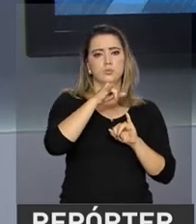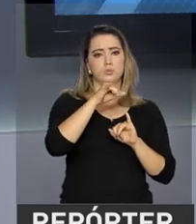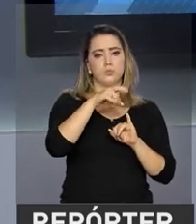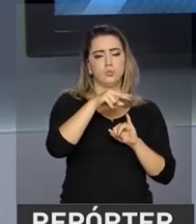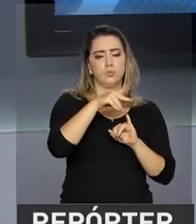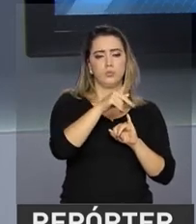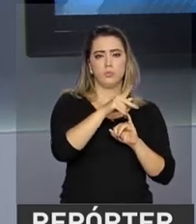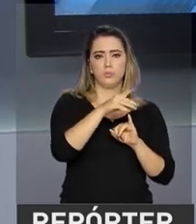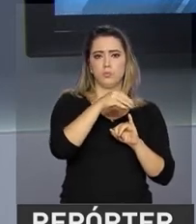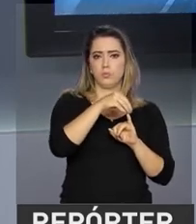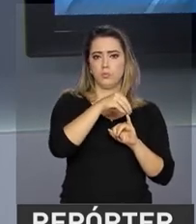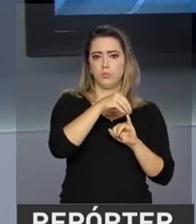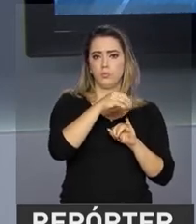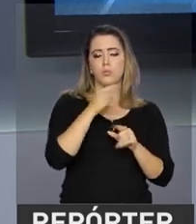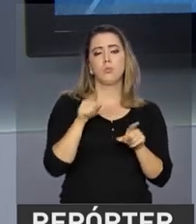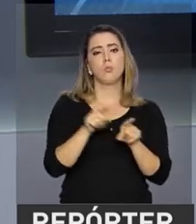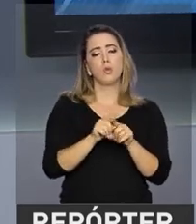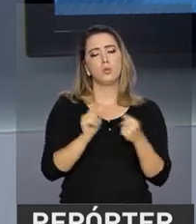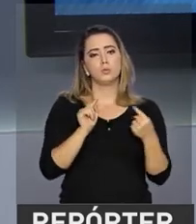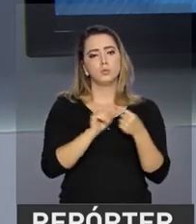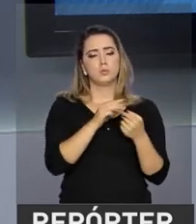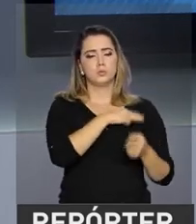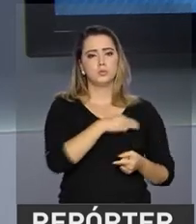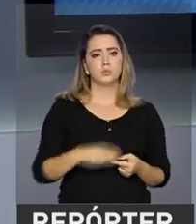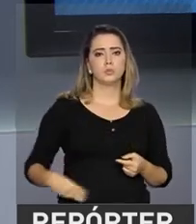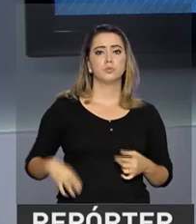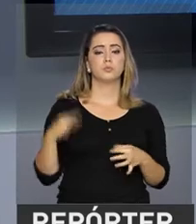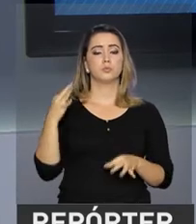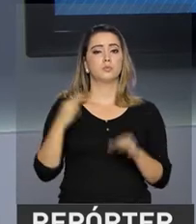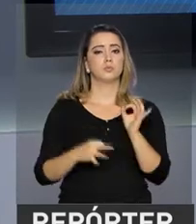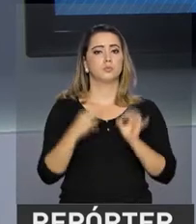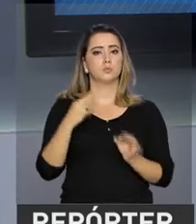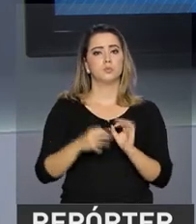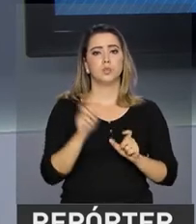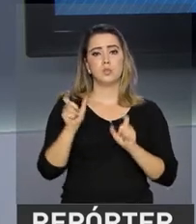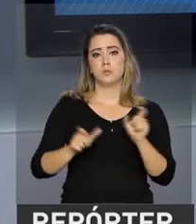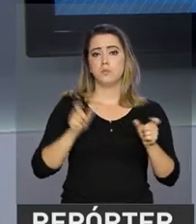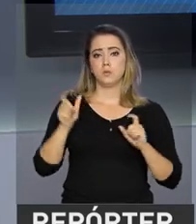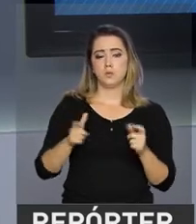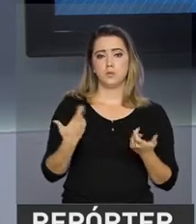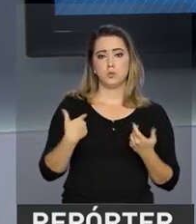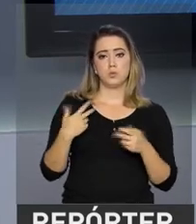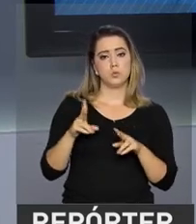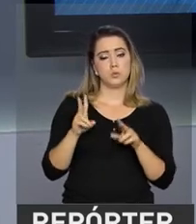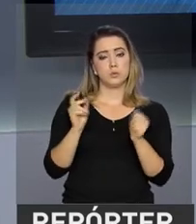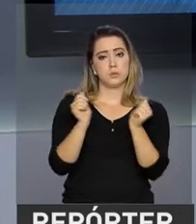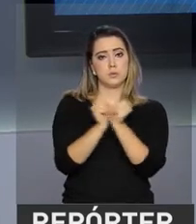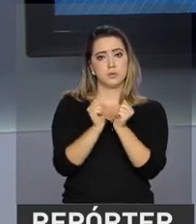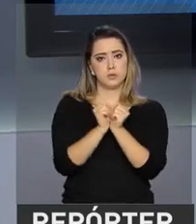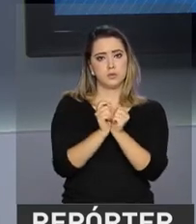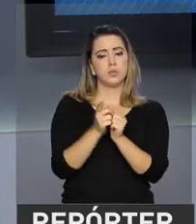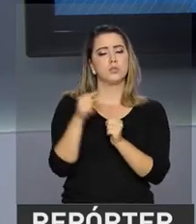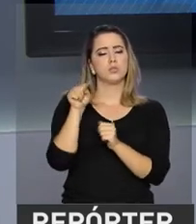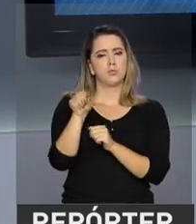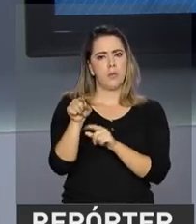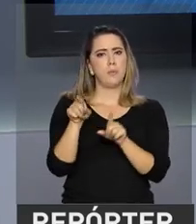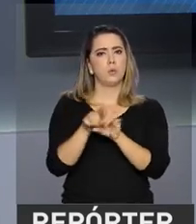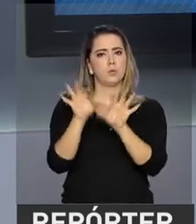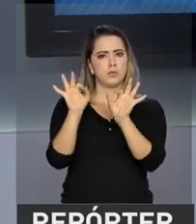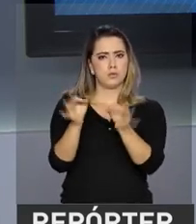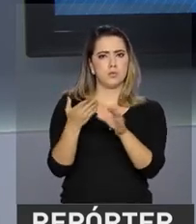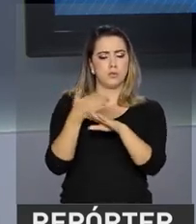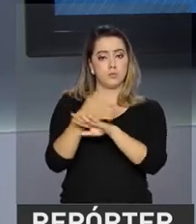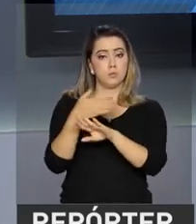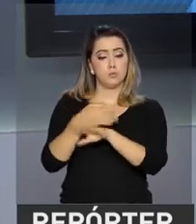teixeira inep de acordo com o ministério da justiça os presos do regime fechado que alcançarem a pontuação necessária para ingressar